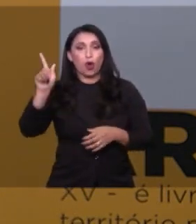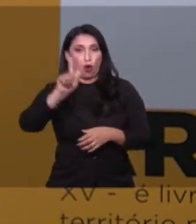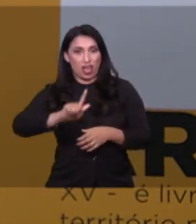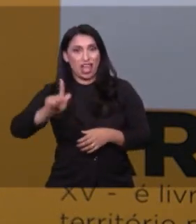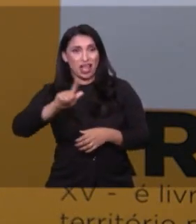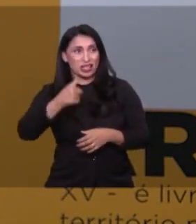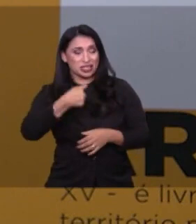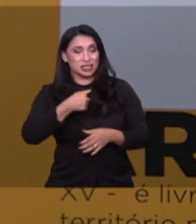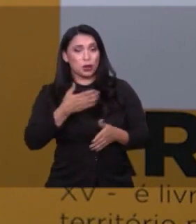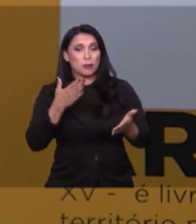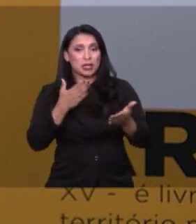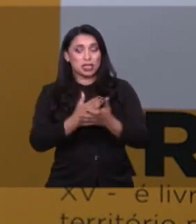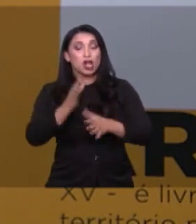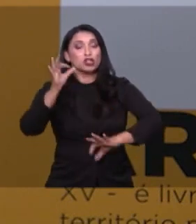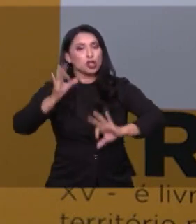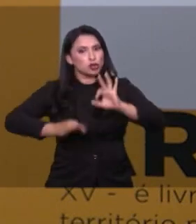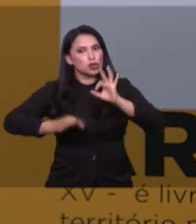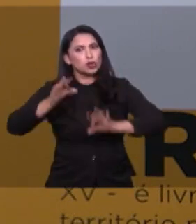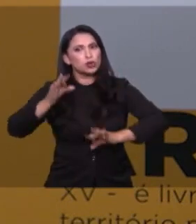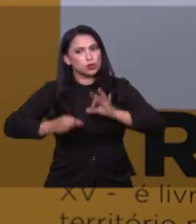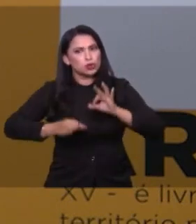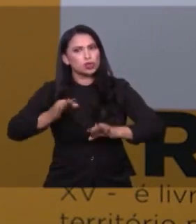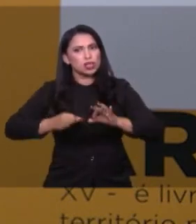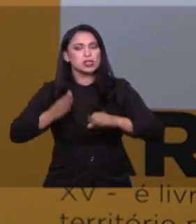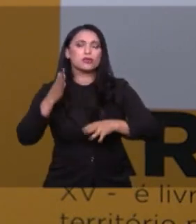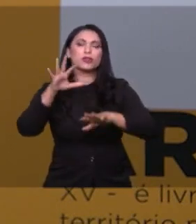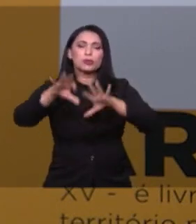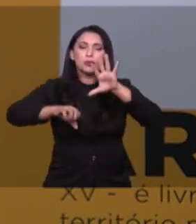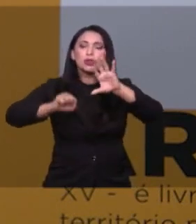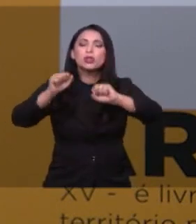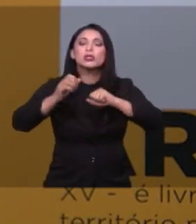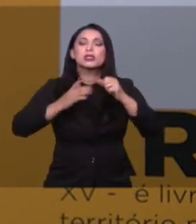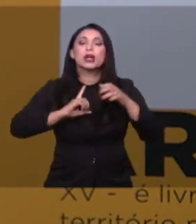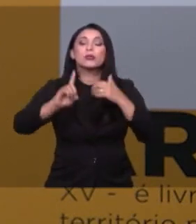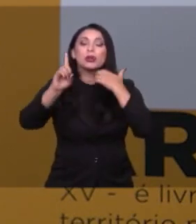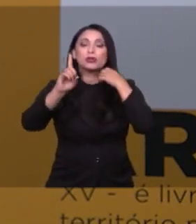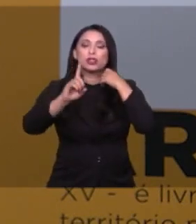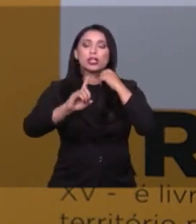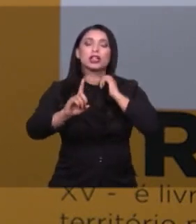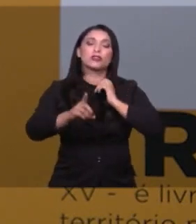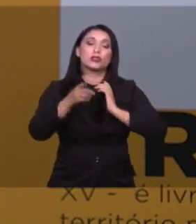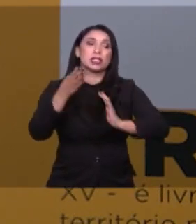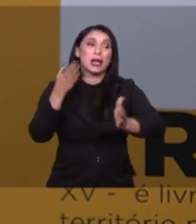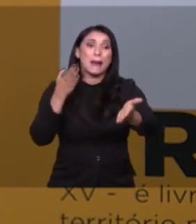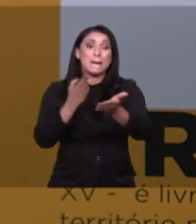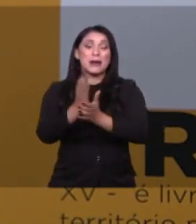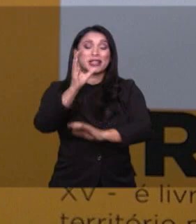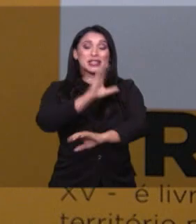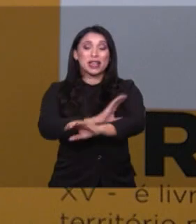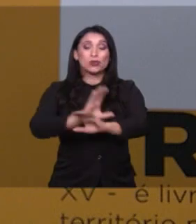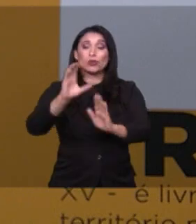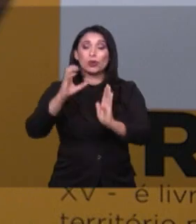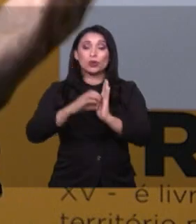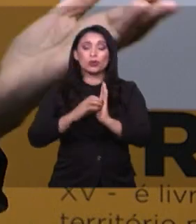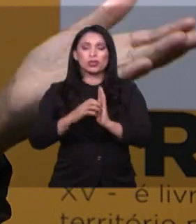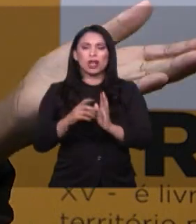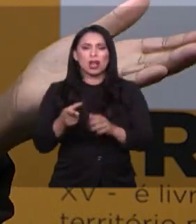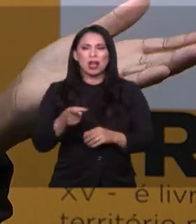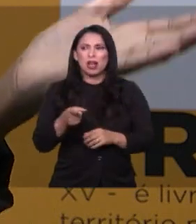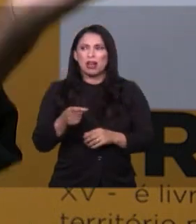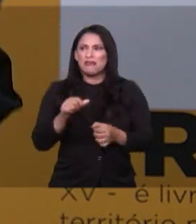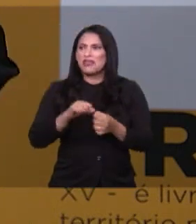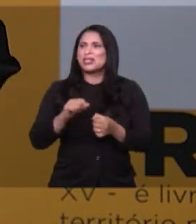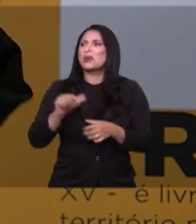justiça. Eu estou na justiça, eu fui atrás do meu direito, mas dá para você ver, você passar no concurso, a banca diz, o que ela vem fazer